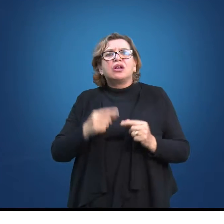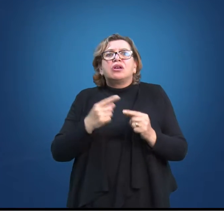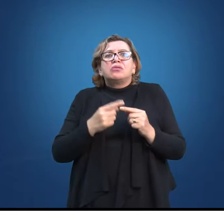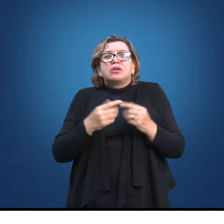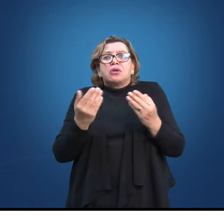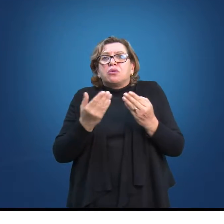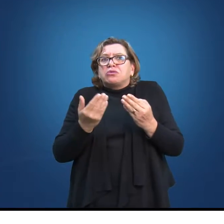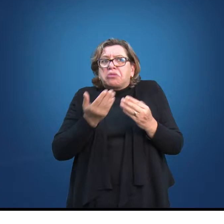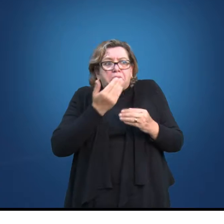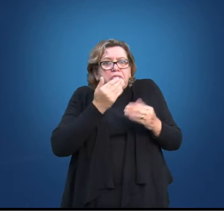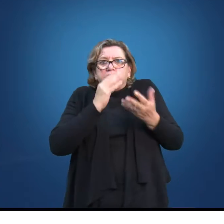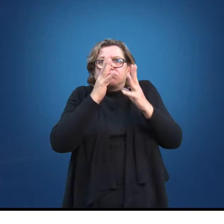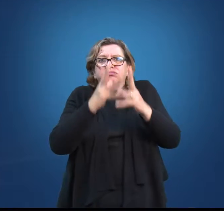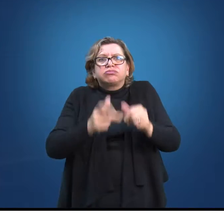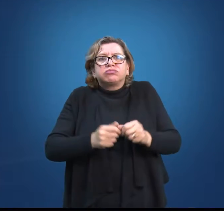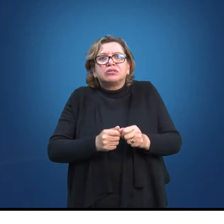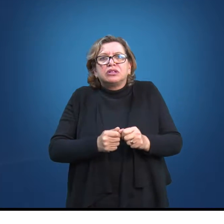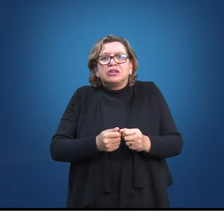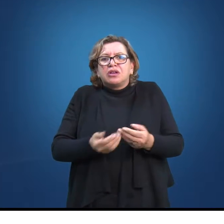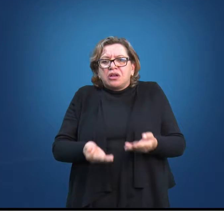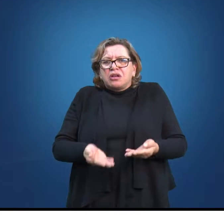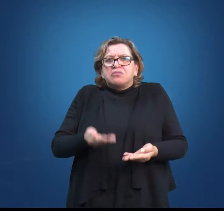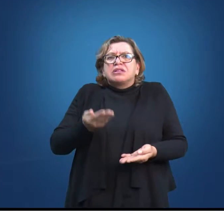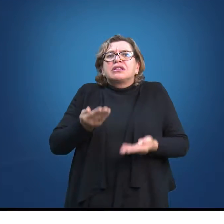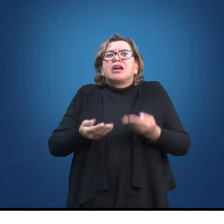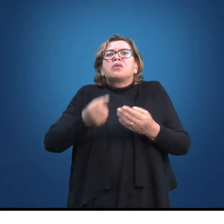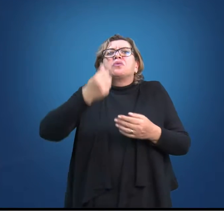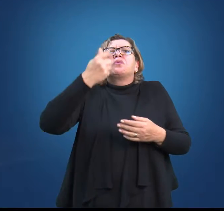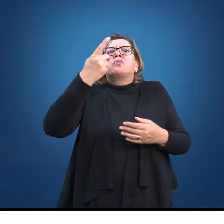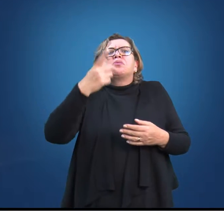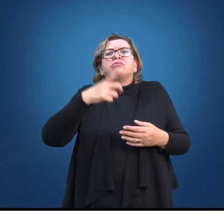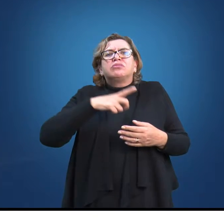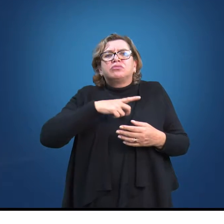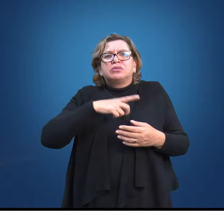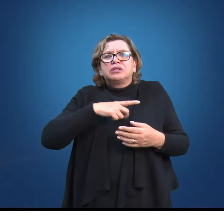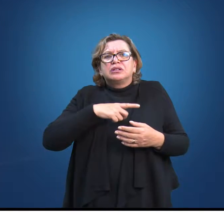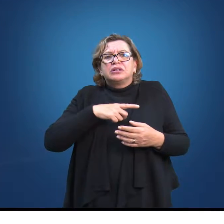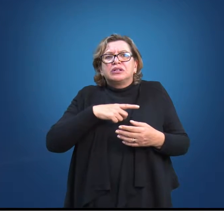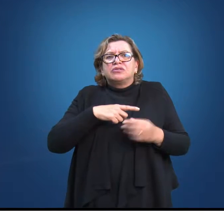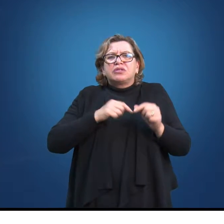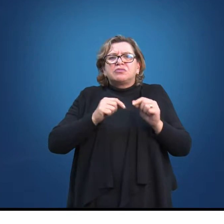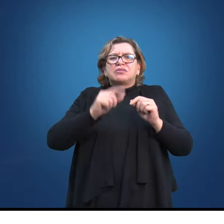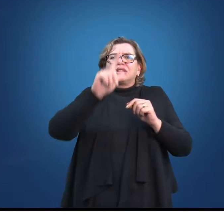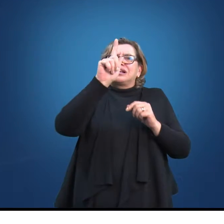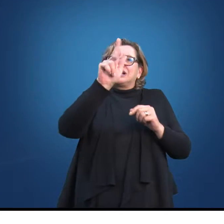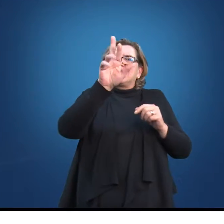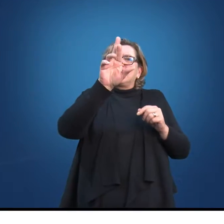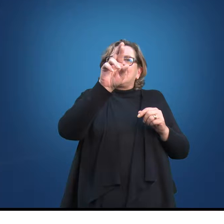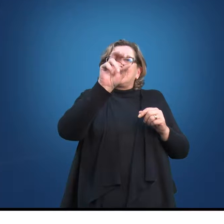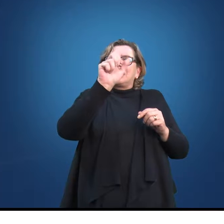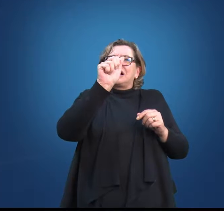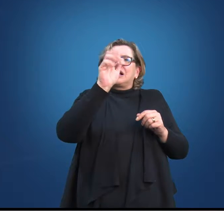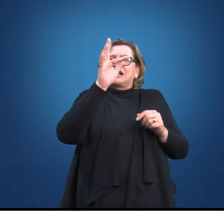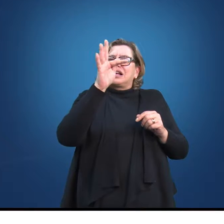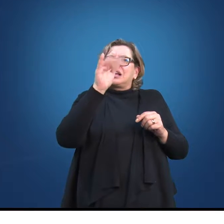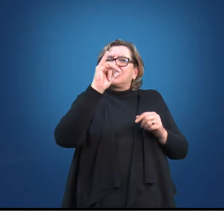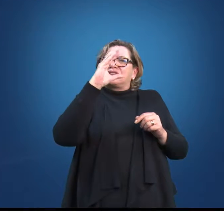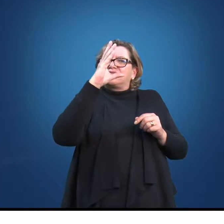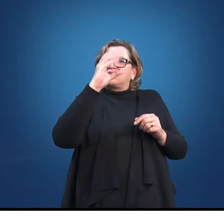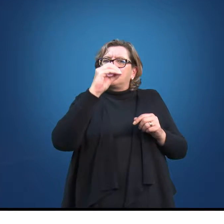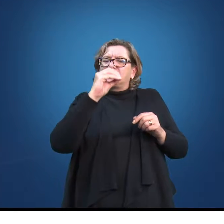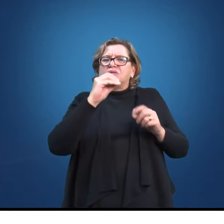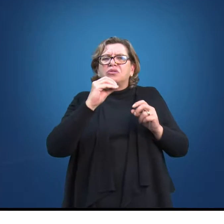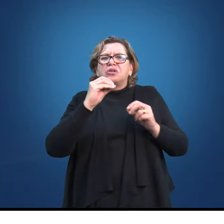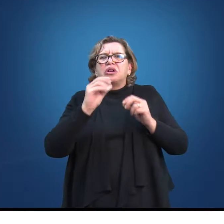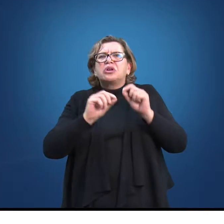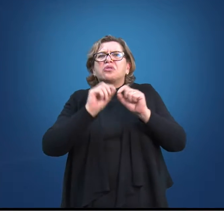sobrou comida? Vamos pesar quanto que sobrou da alimentação. Vamos fazer um gráfico na matemática. De onde que está vindo esses alimentos que